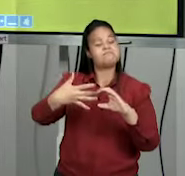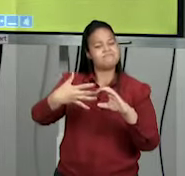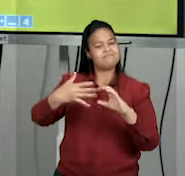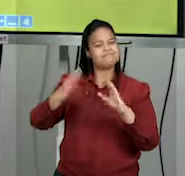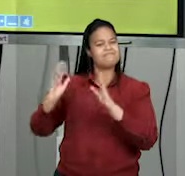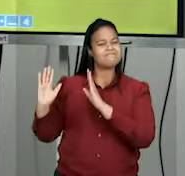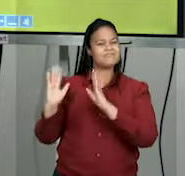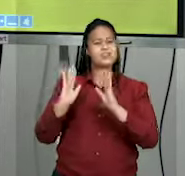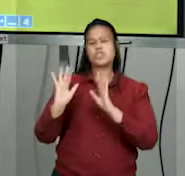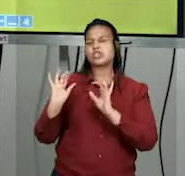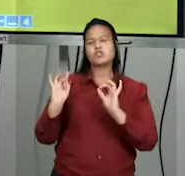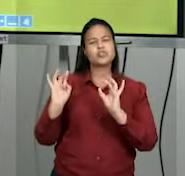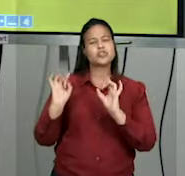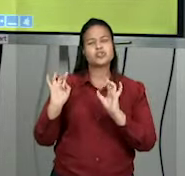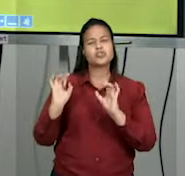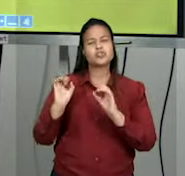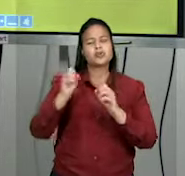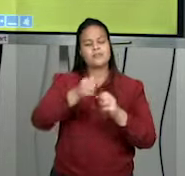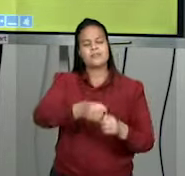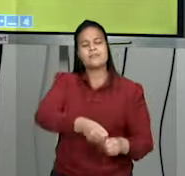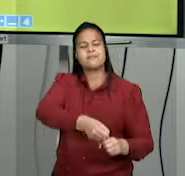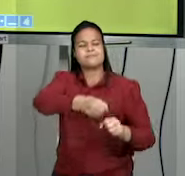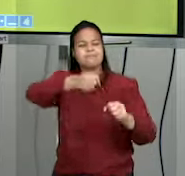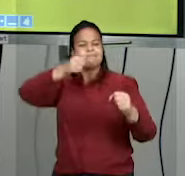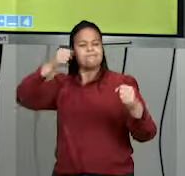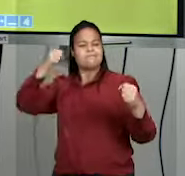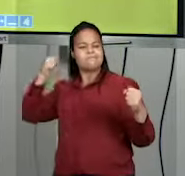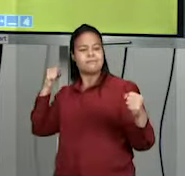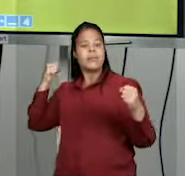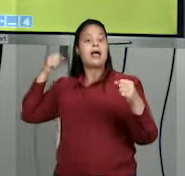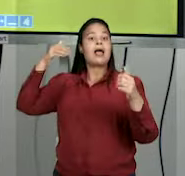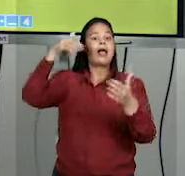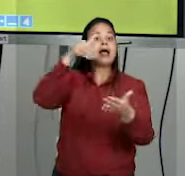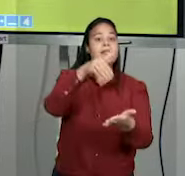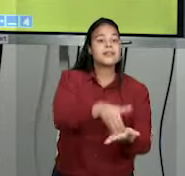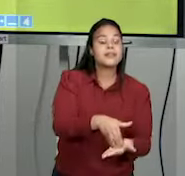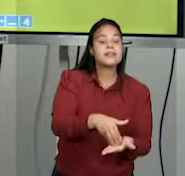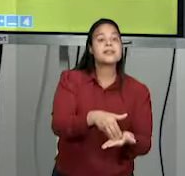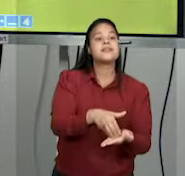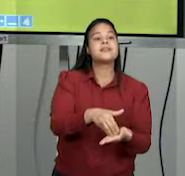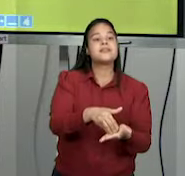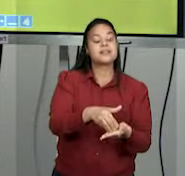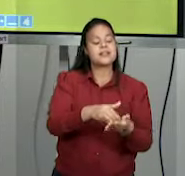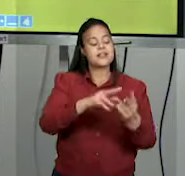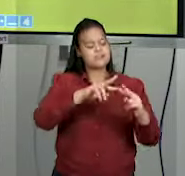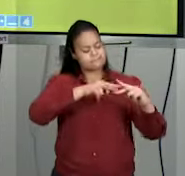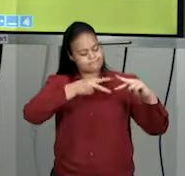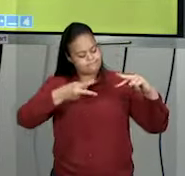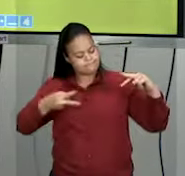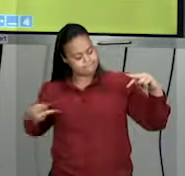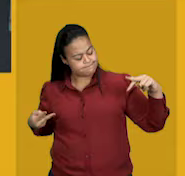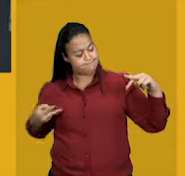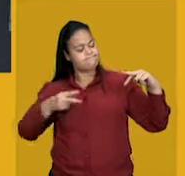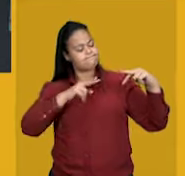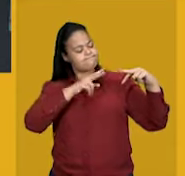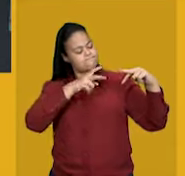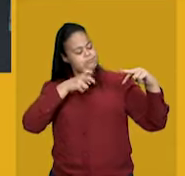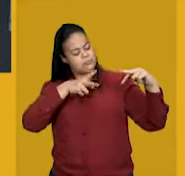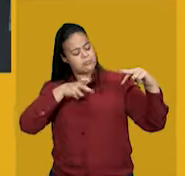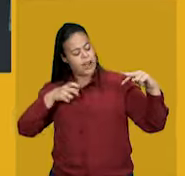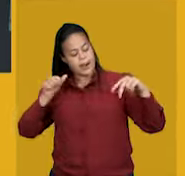produzia arcos e flechas até chegar no ponto em que a gente investiga o DNA para